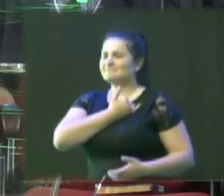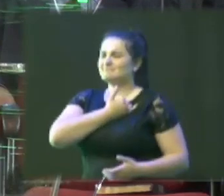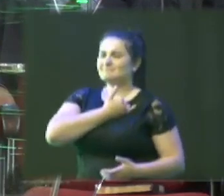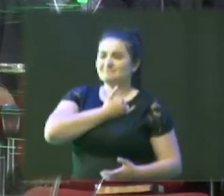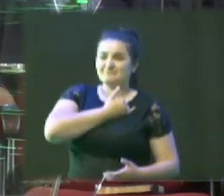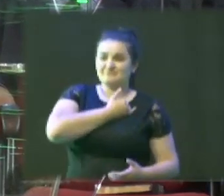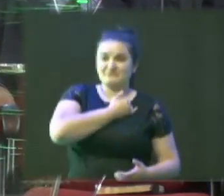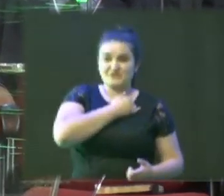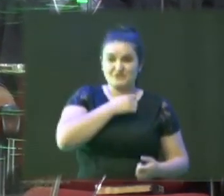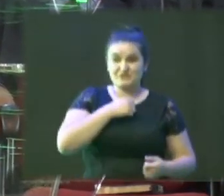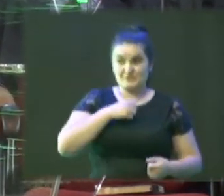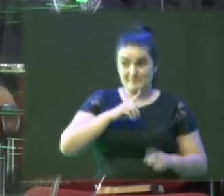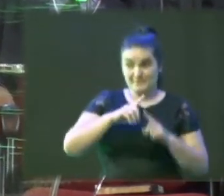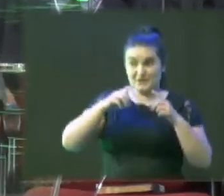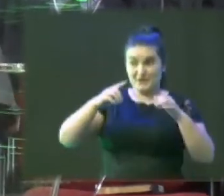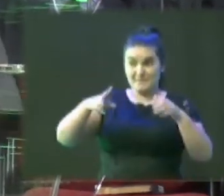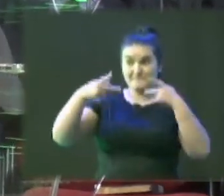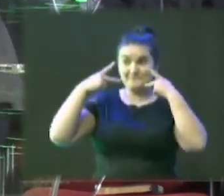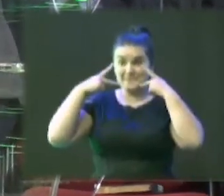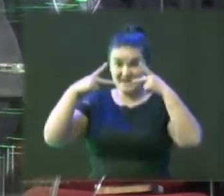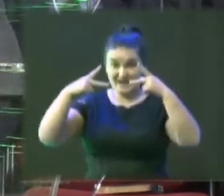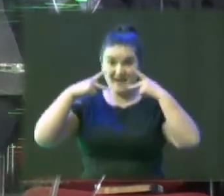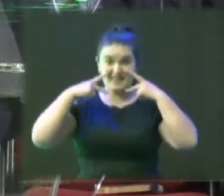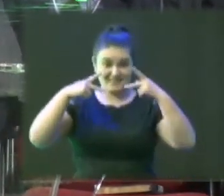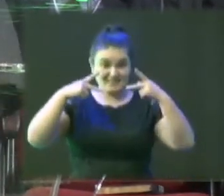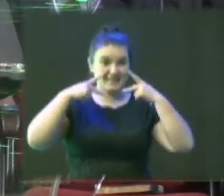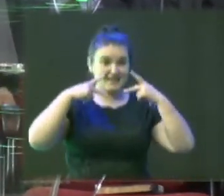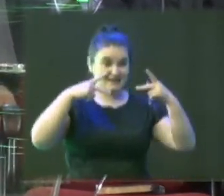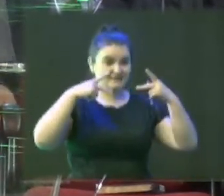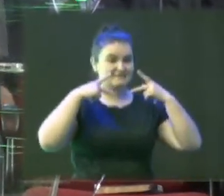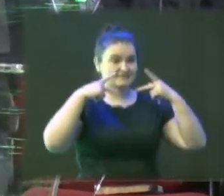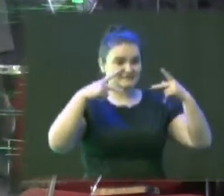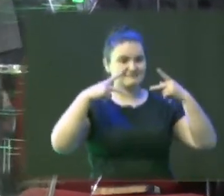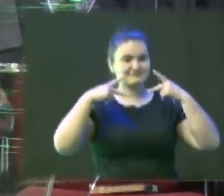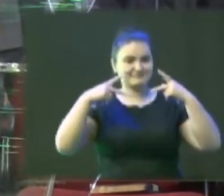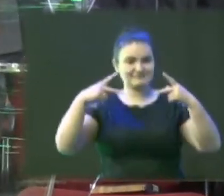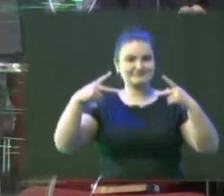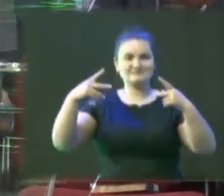da mensagem que é pregada,